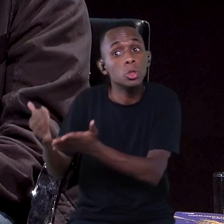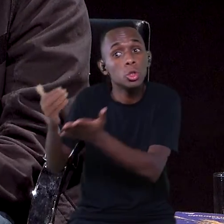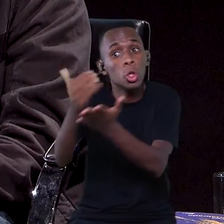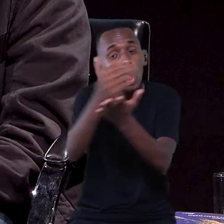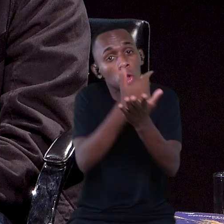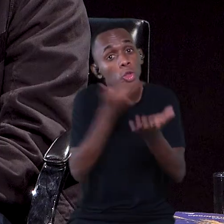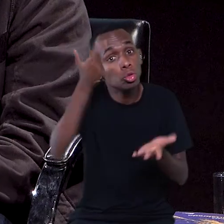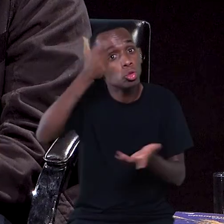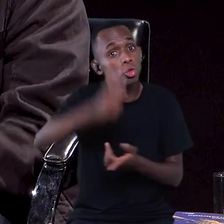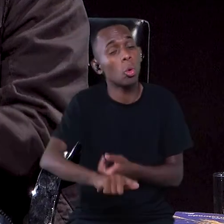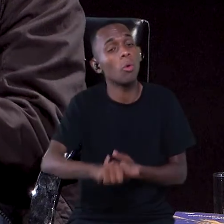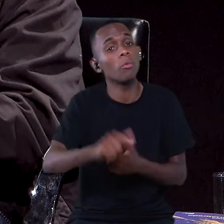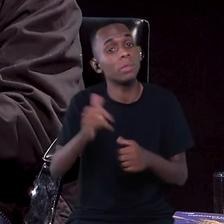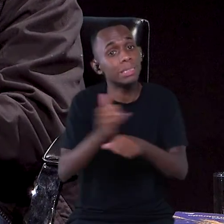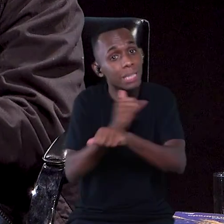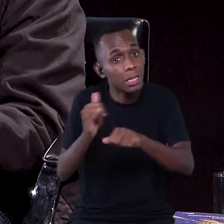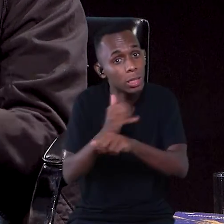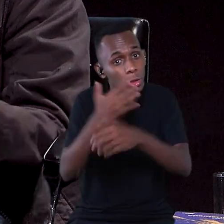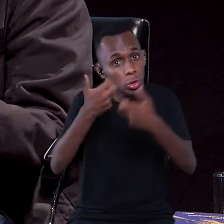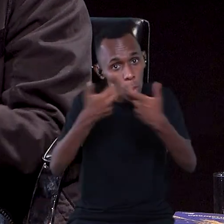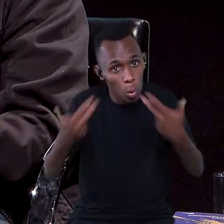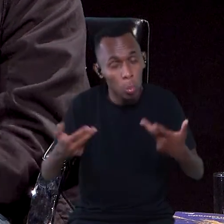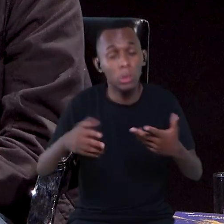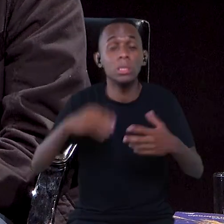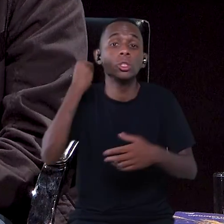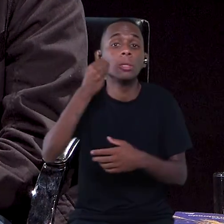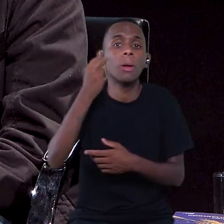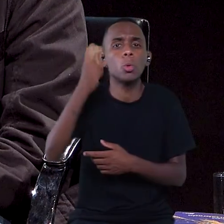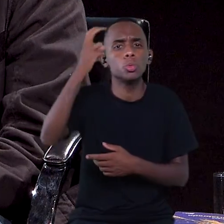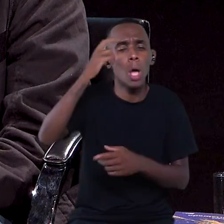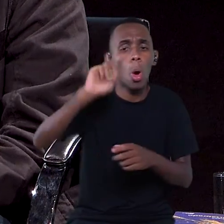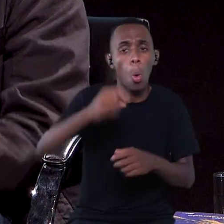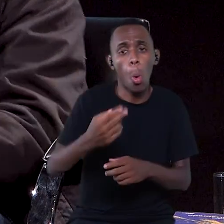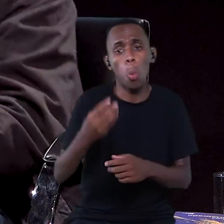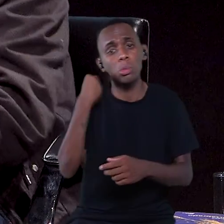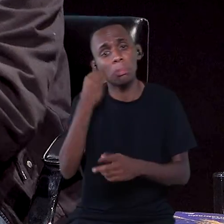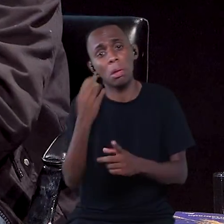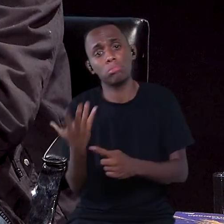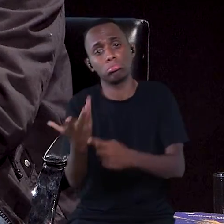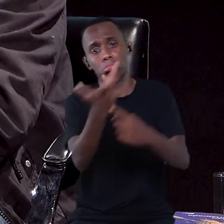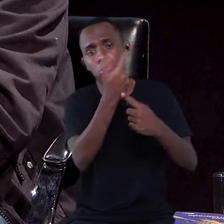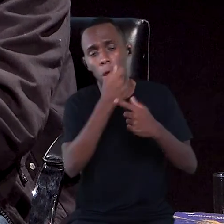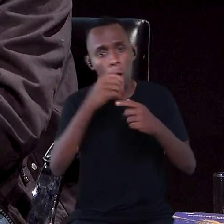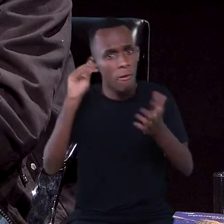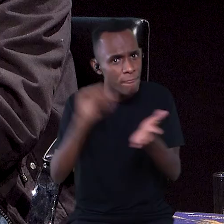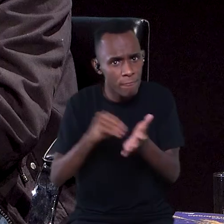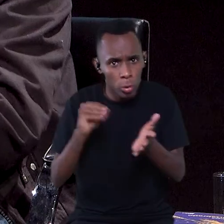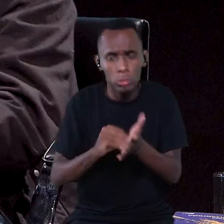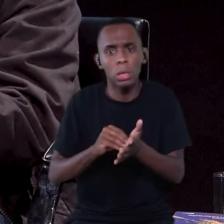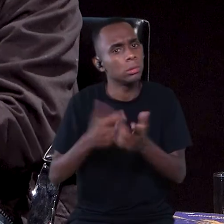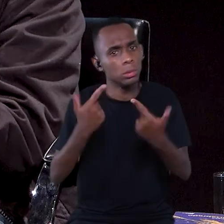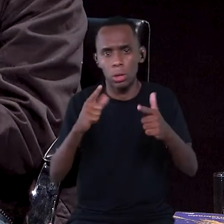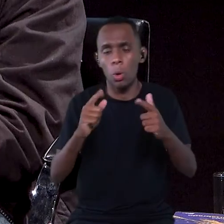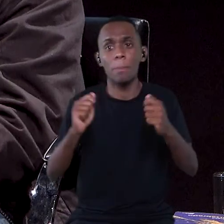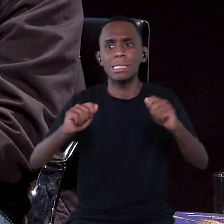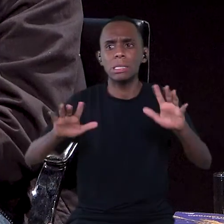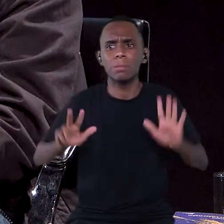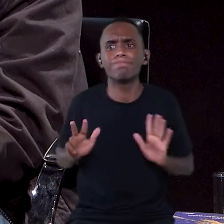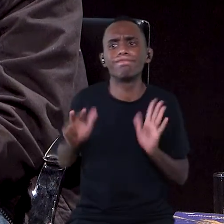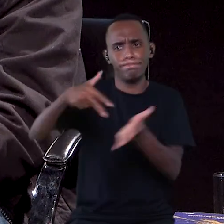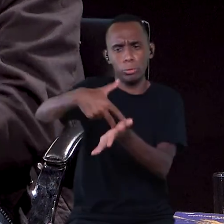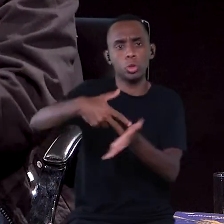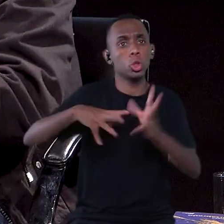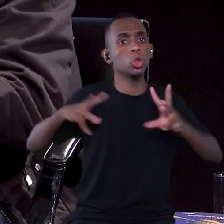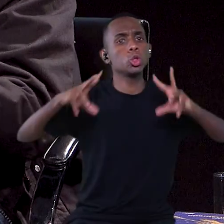formas de linguagem. E aí, acho que a experiência cultural, a experiência artística, não podem faltar esse chamado. Acho que cada um de nós não pode